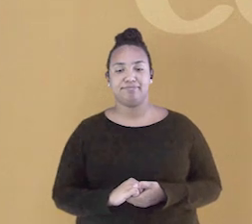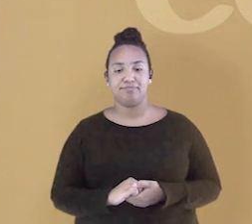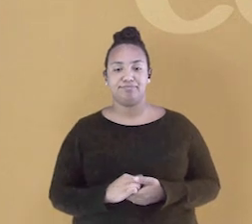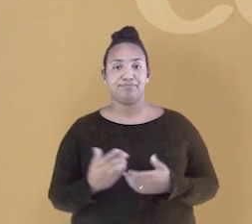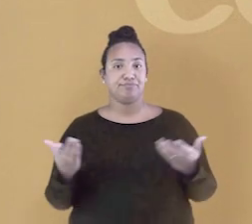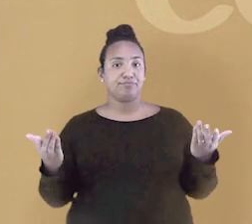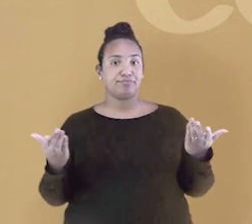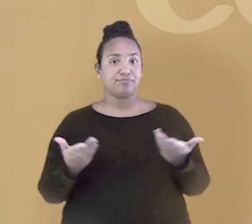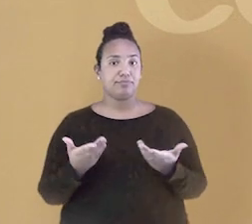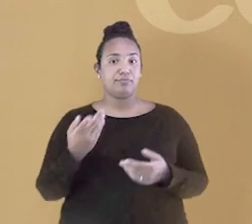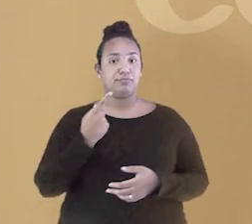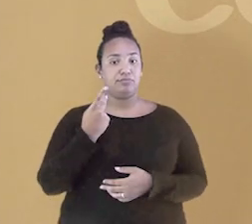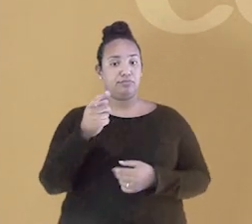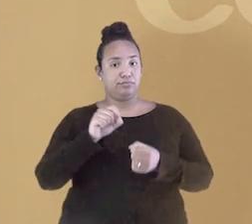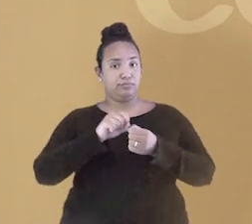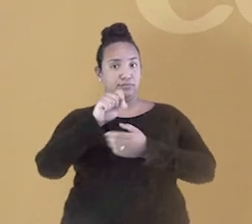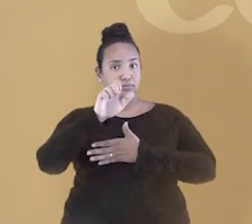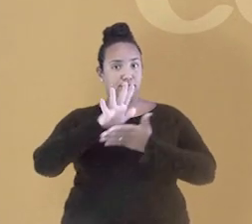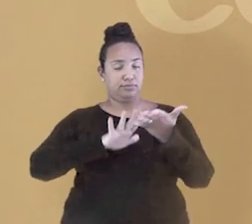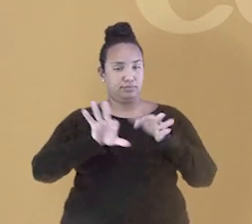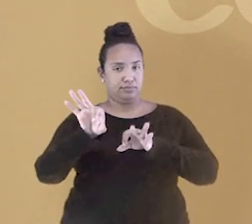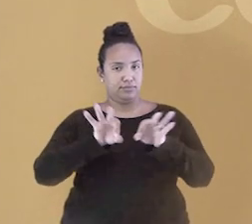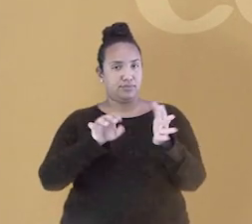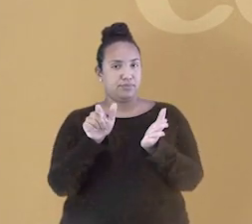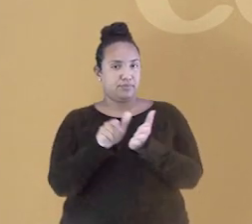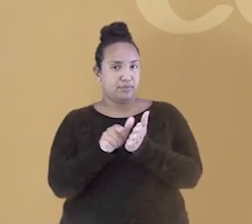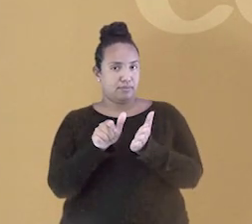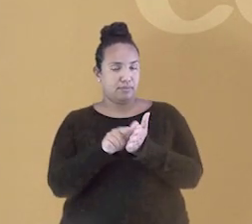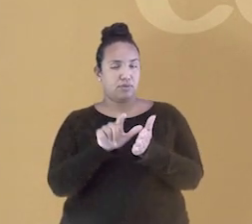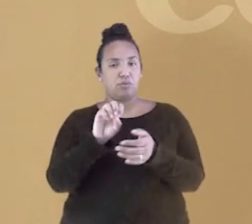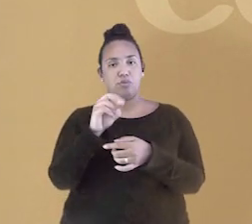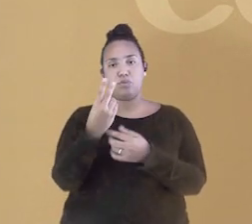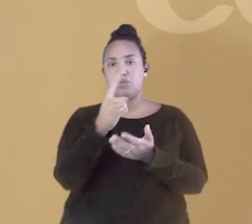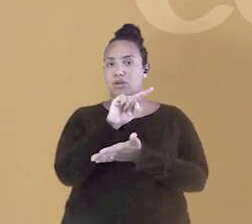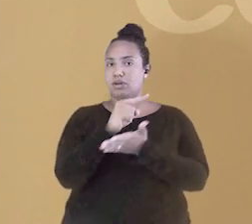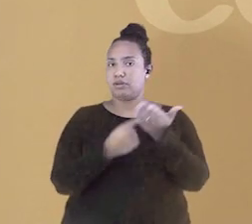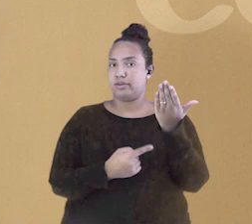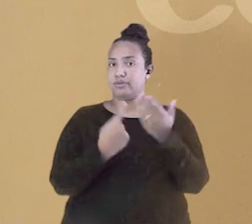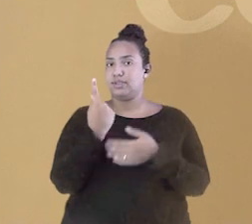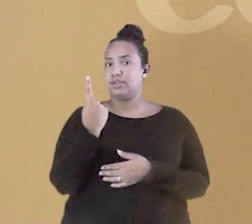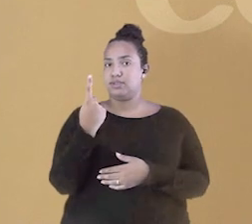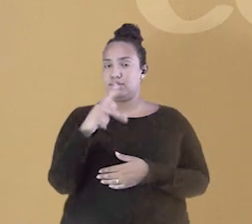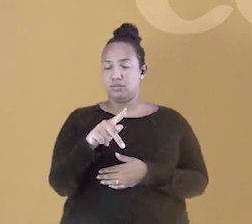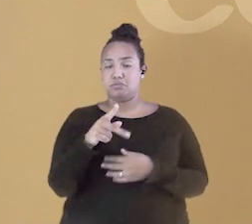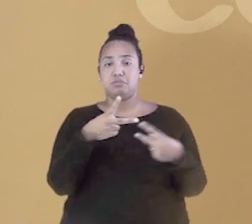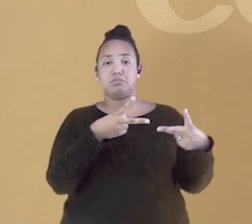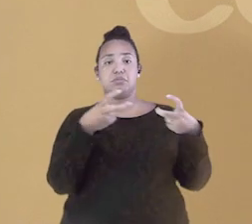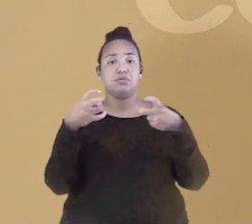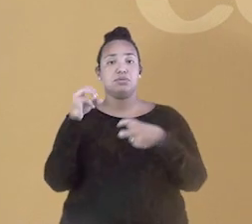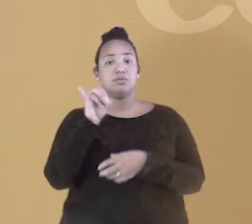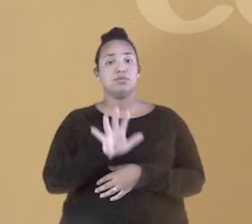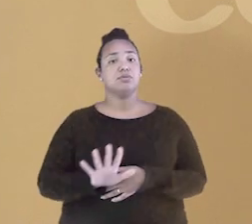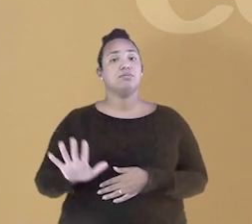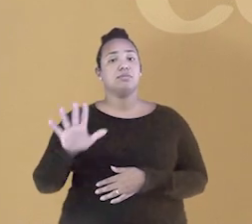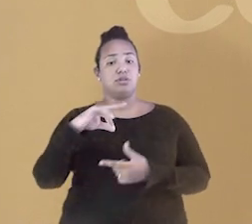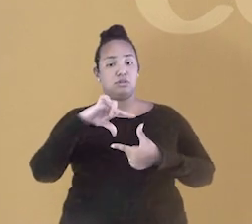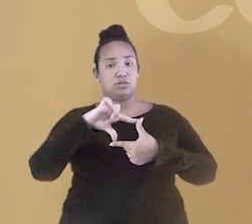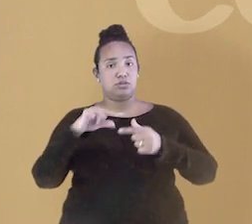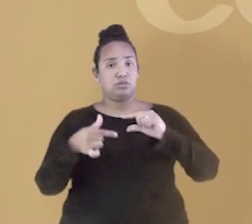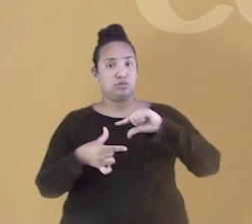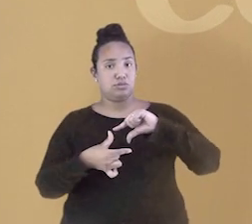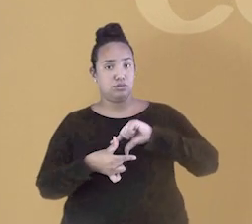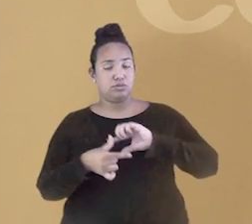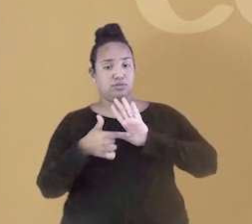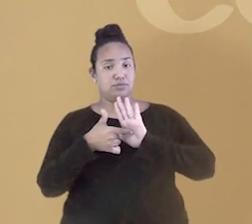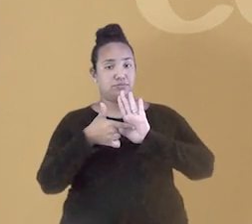vamos fazer uma atividade? Pegue uma folha de papel ou seu caderno e um lápis e identifique as figuras geométricas que aparecerem